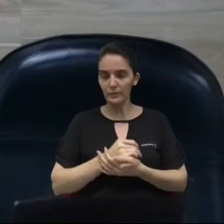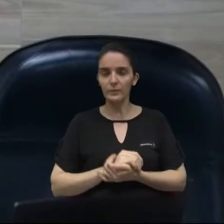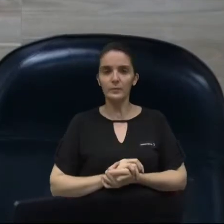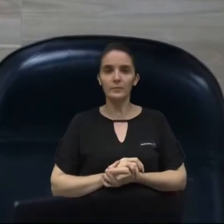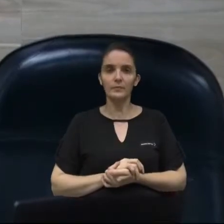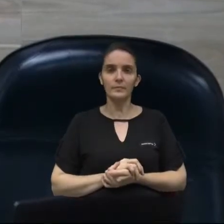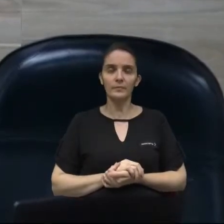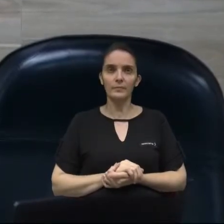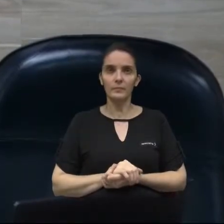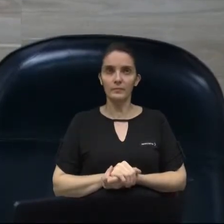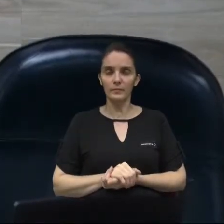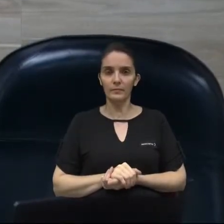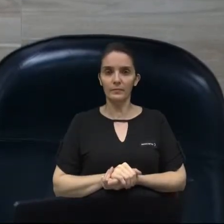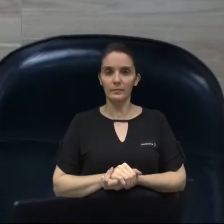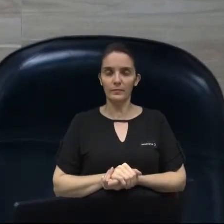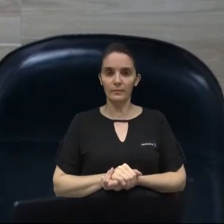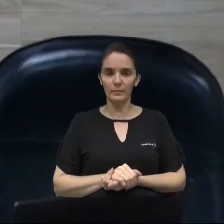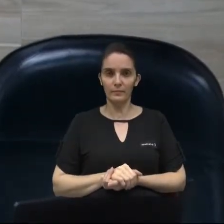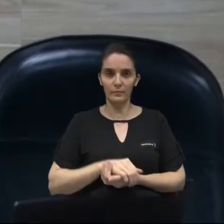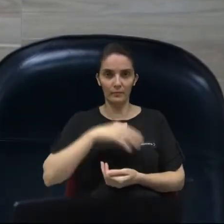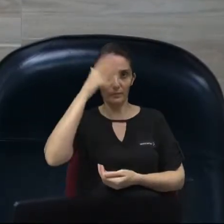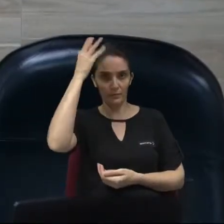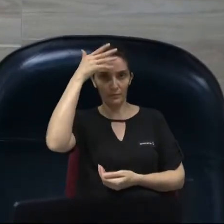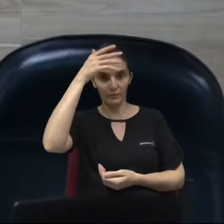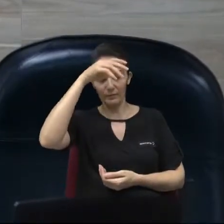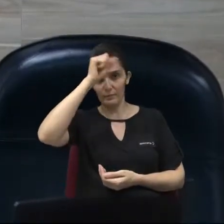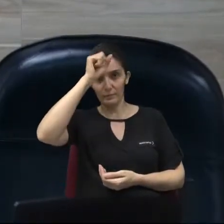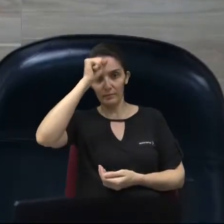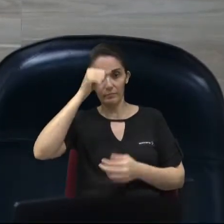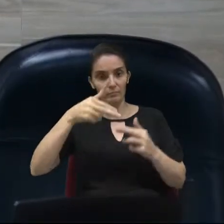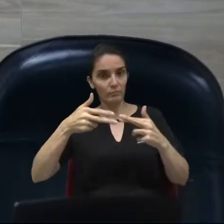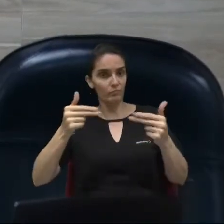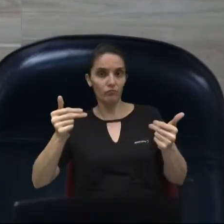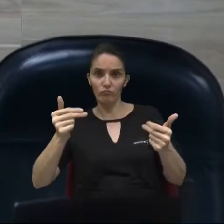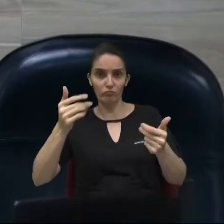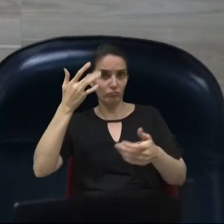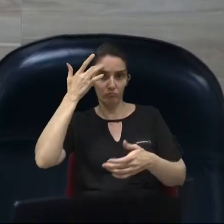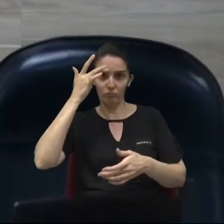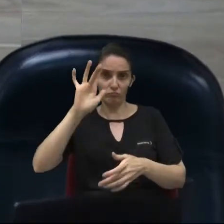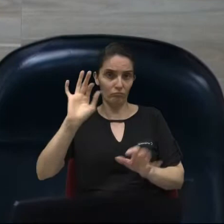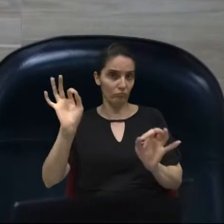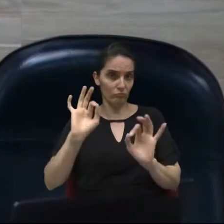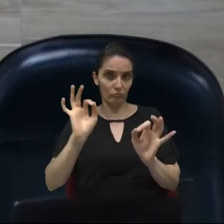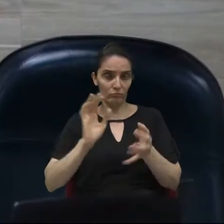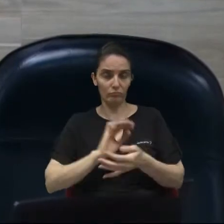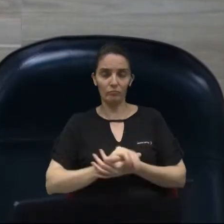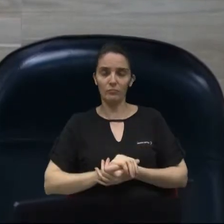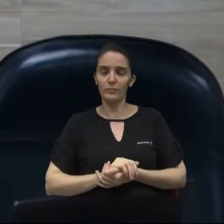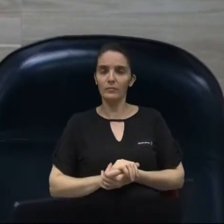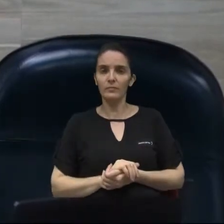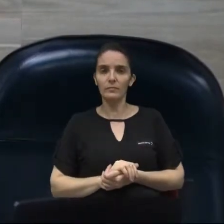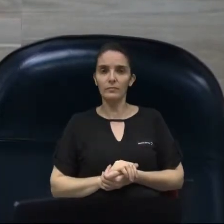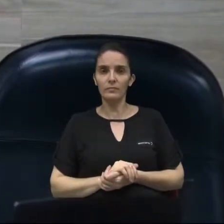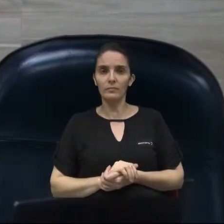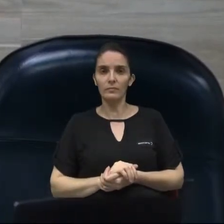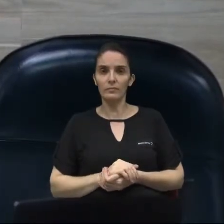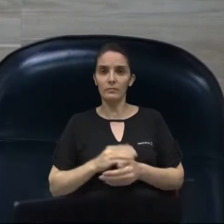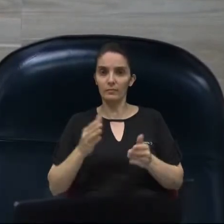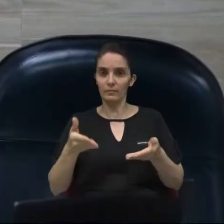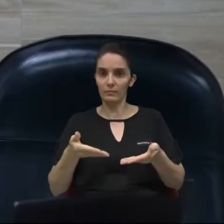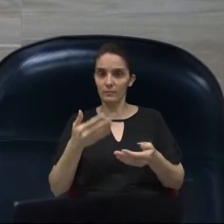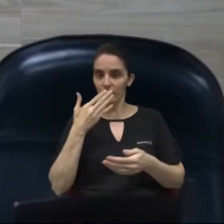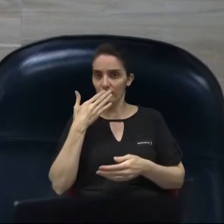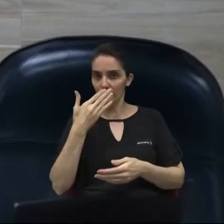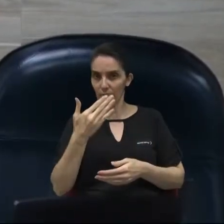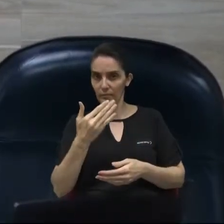né, aquela ideia. Aprendi coisas que eu não tinha ideia do que era. E aqui peço àqueles